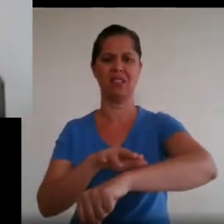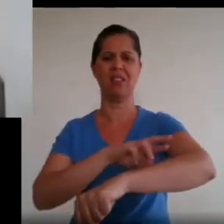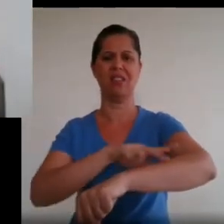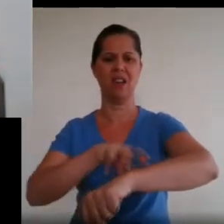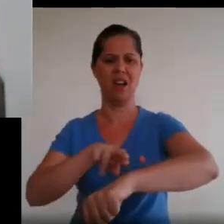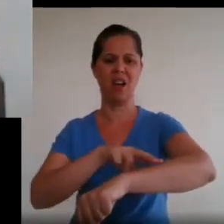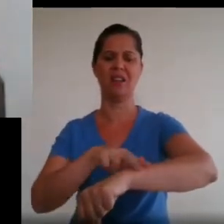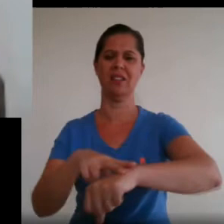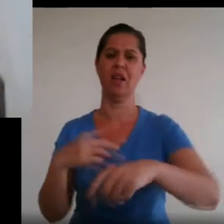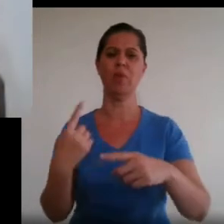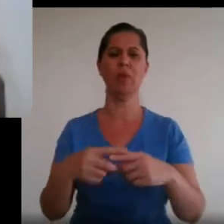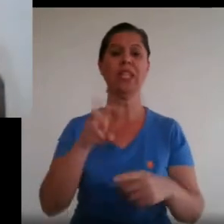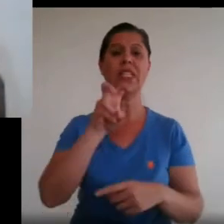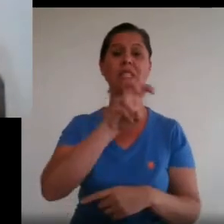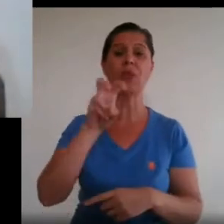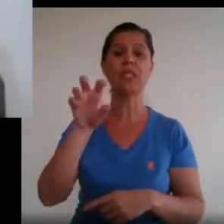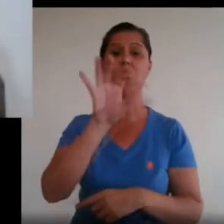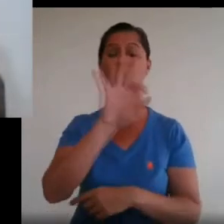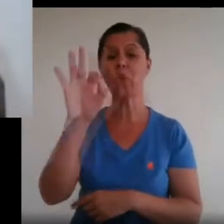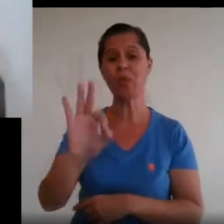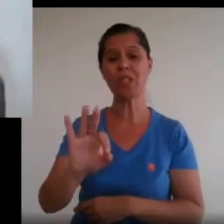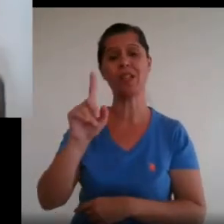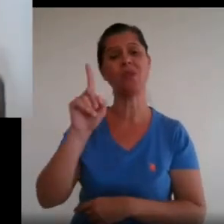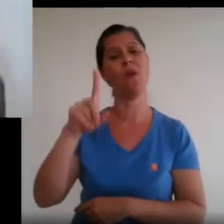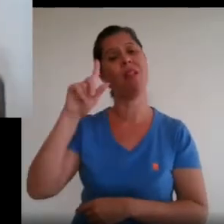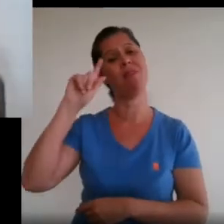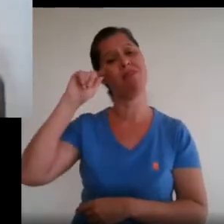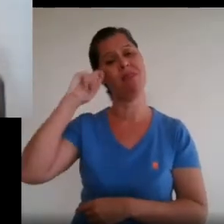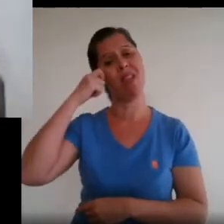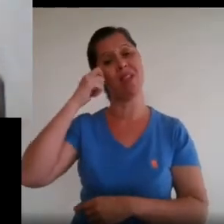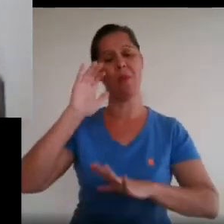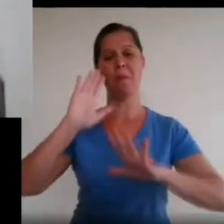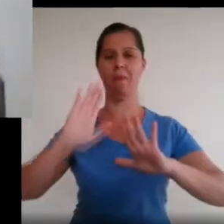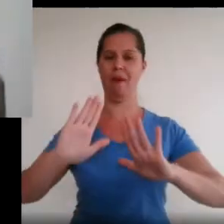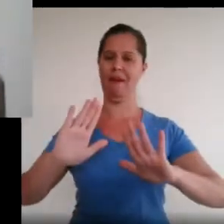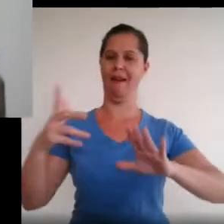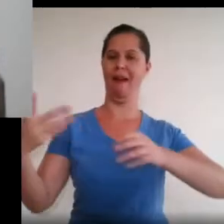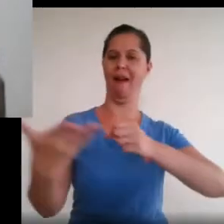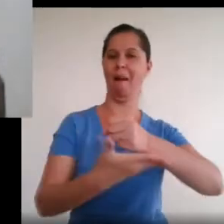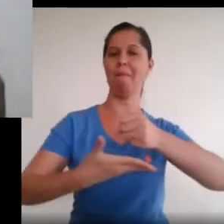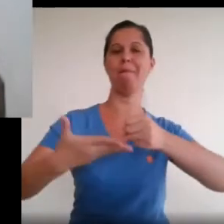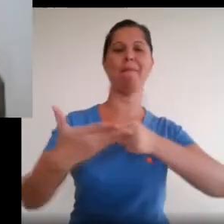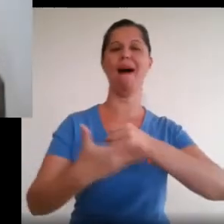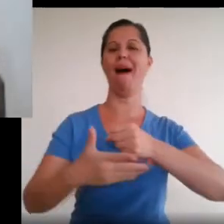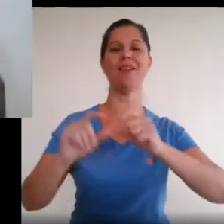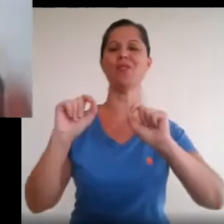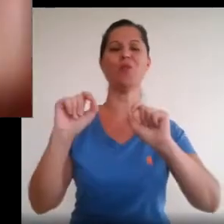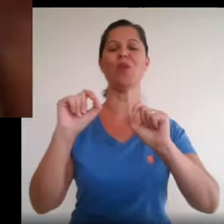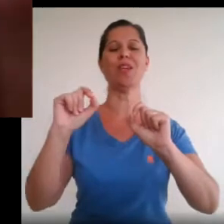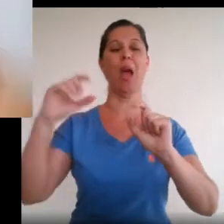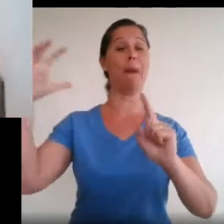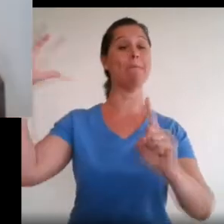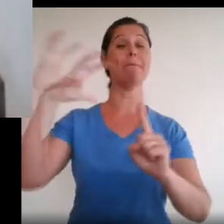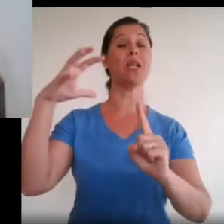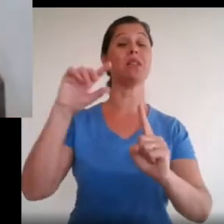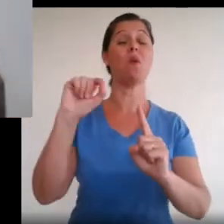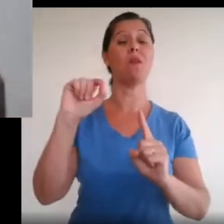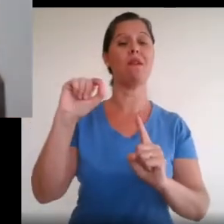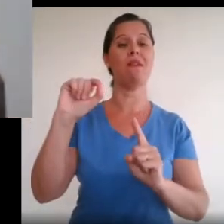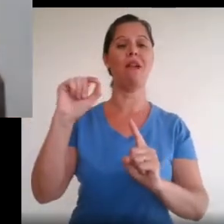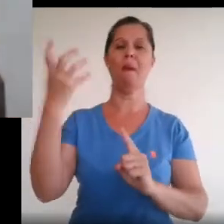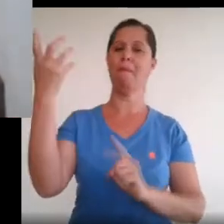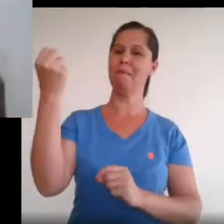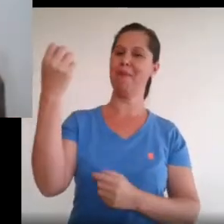55% somos negros, mas a gente vive sobre o jugo da branquitude. E isso tudo no colo